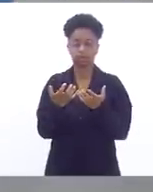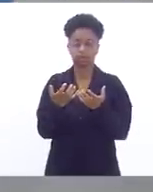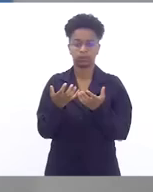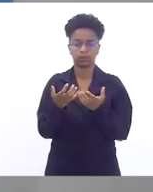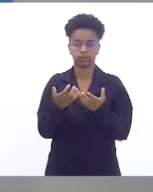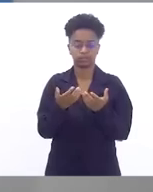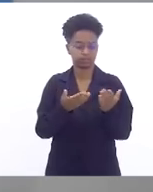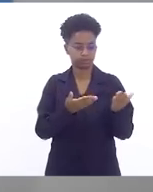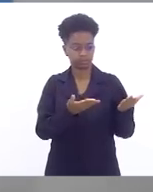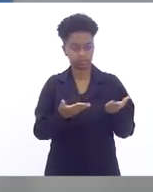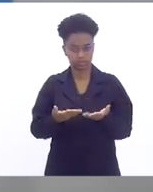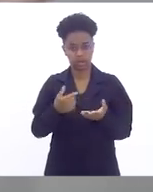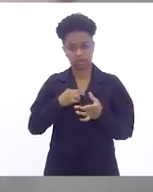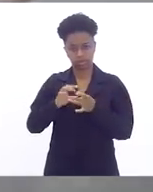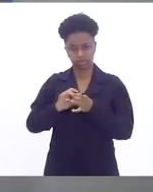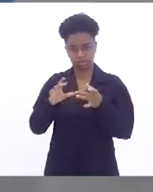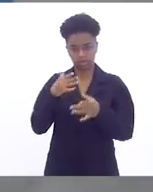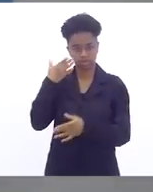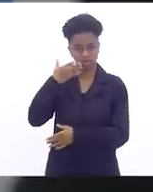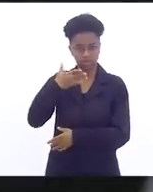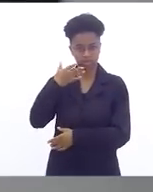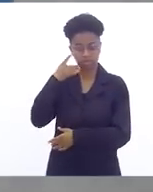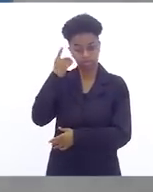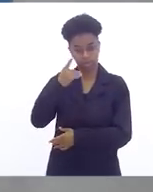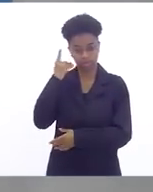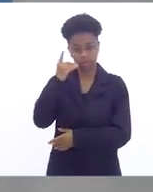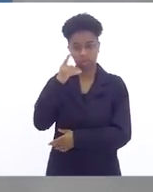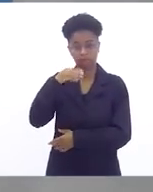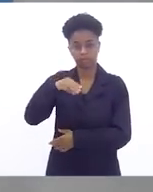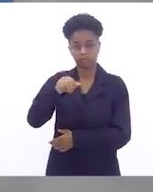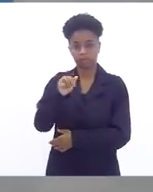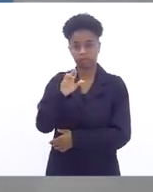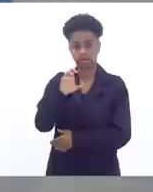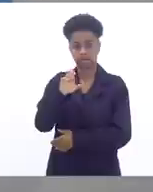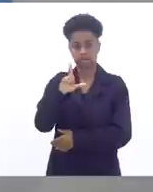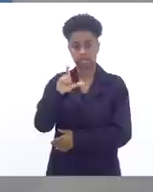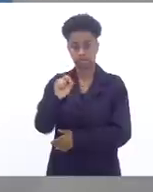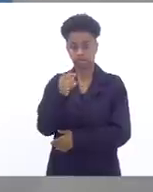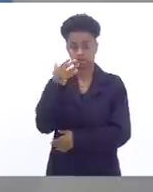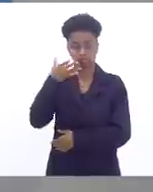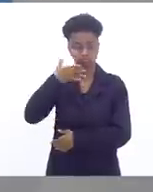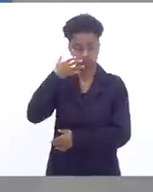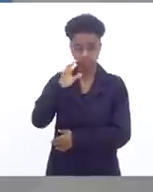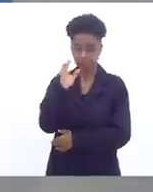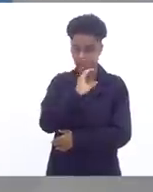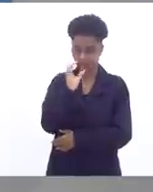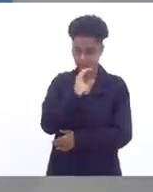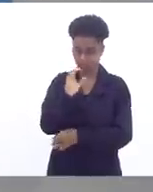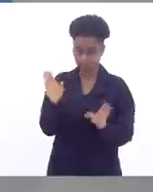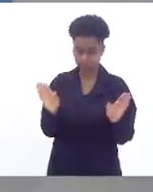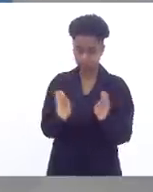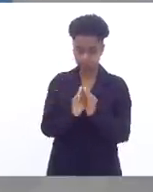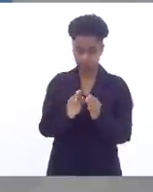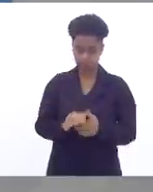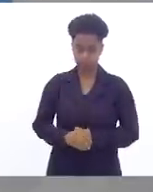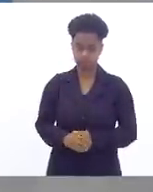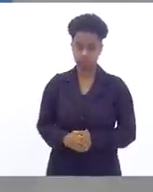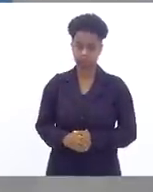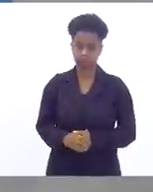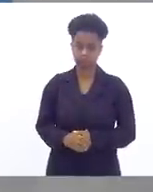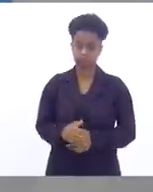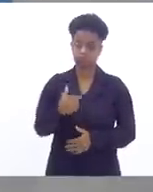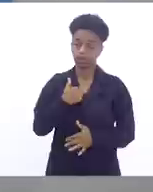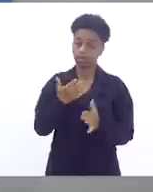palavra que Vou permitir que o deputado Marcelo Dino faça uma brevíssima consideração e eu queria